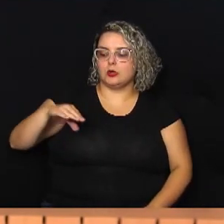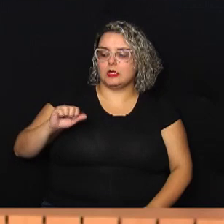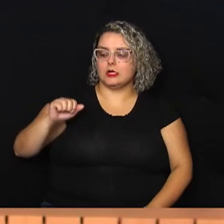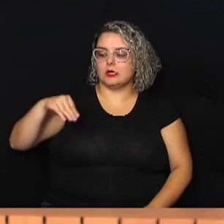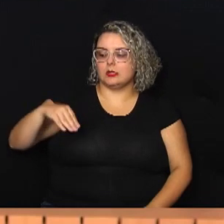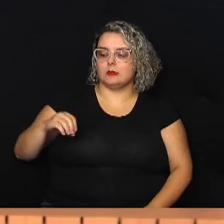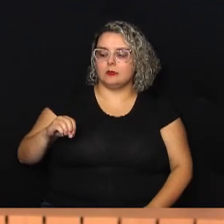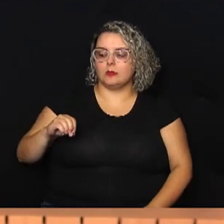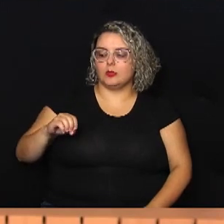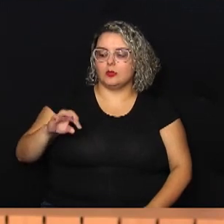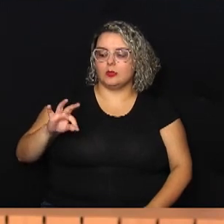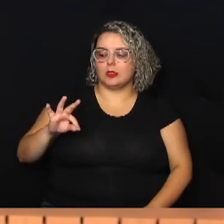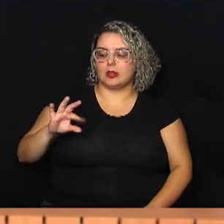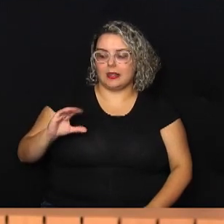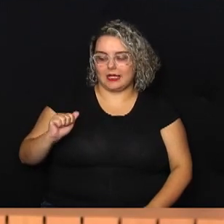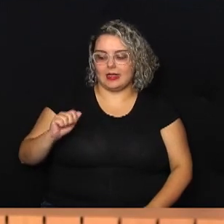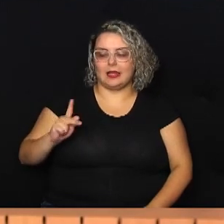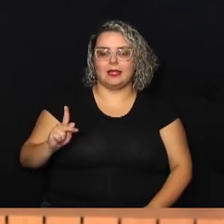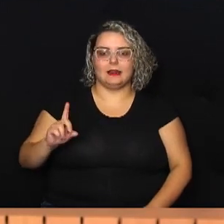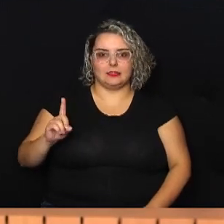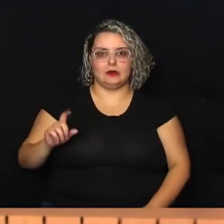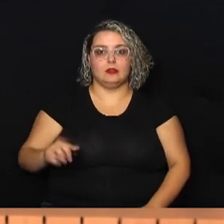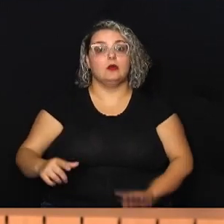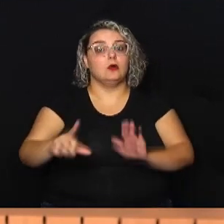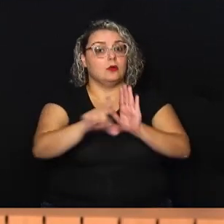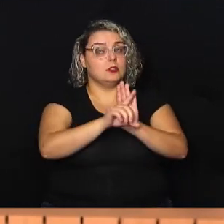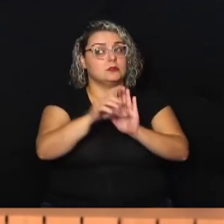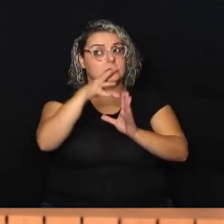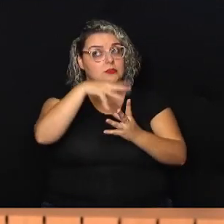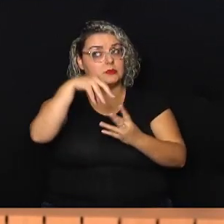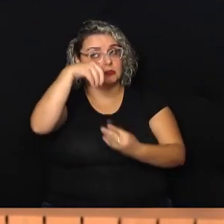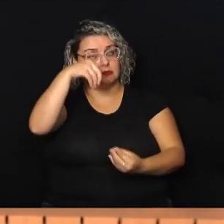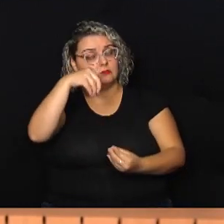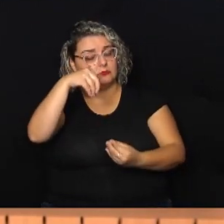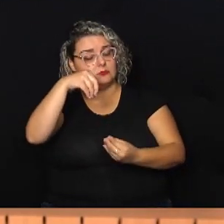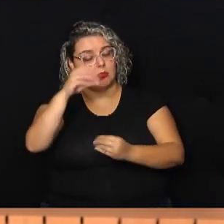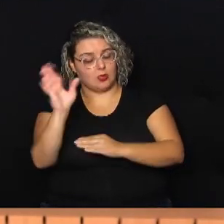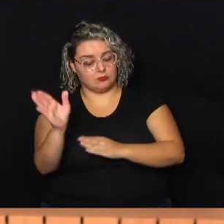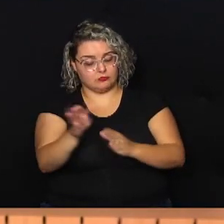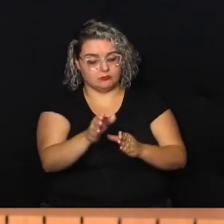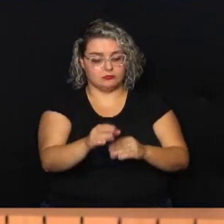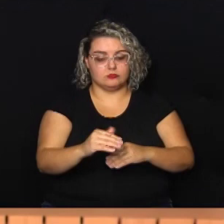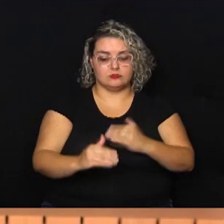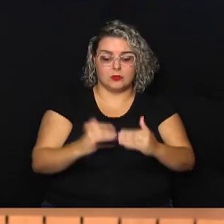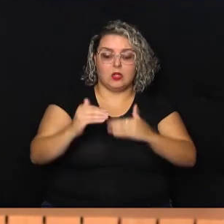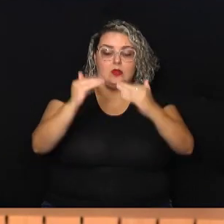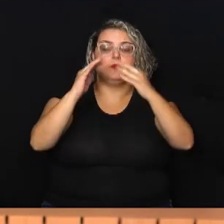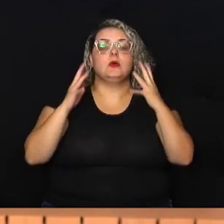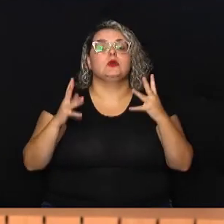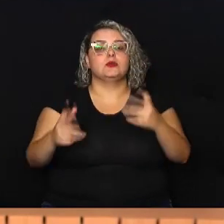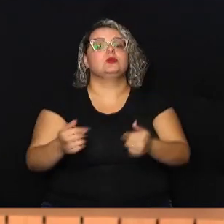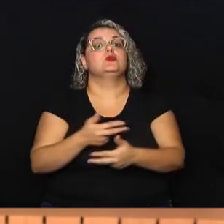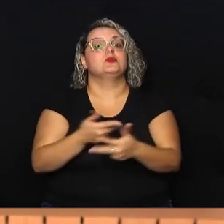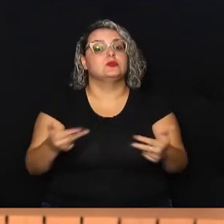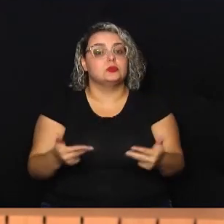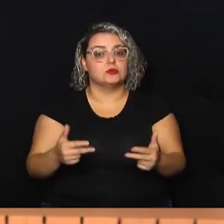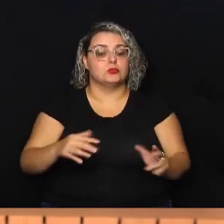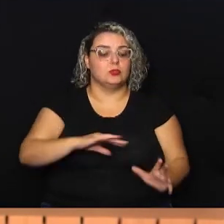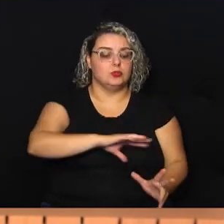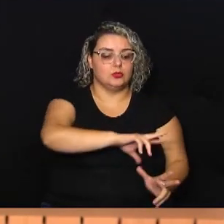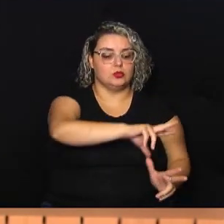de divulgar as leis espirituais fundamentais que regem a prosperidade de todas as coisas do